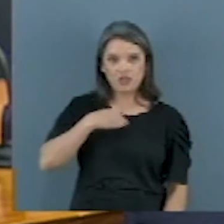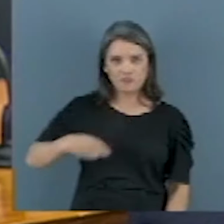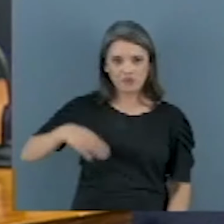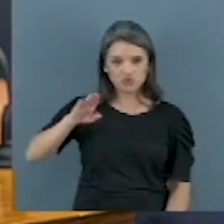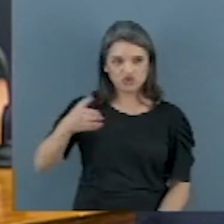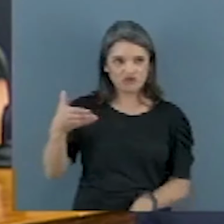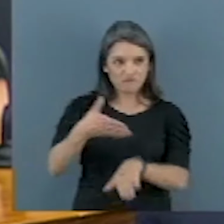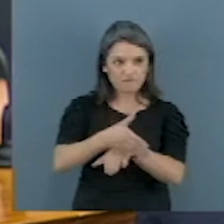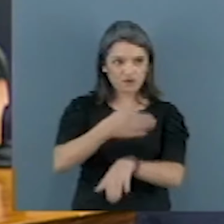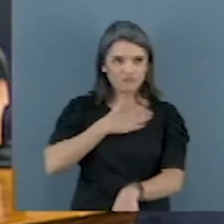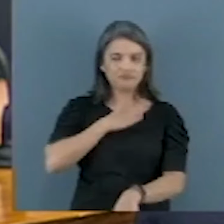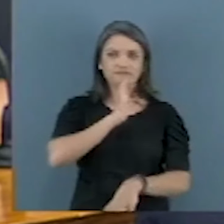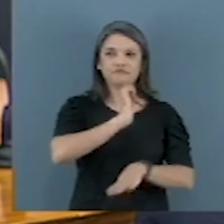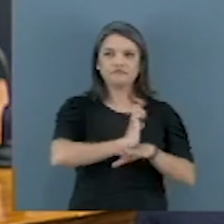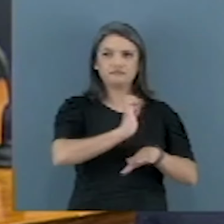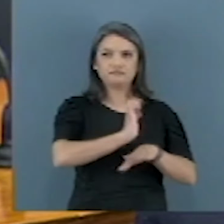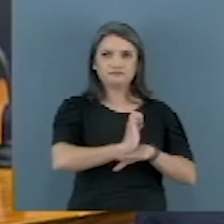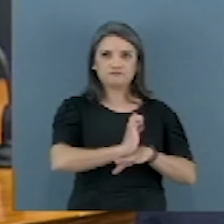relatou,